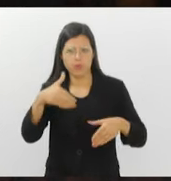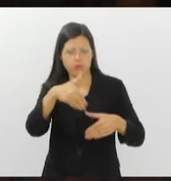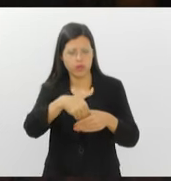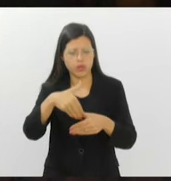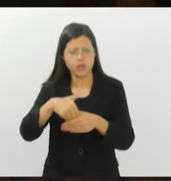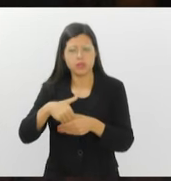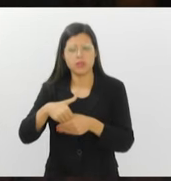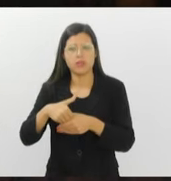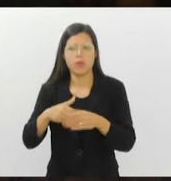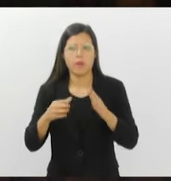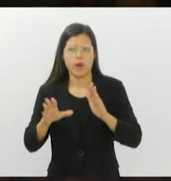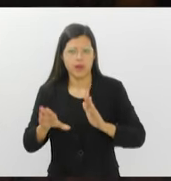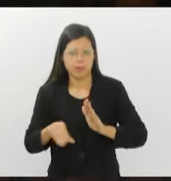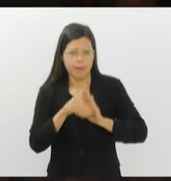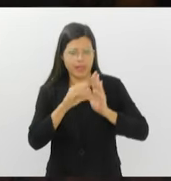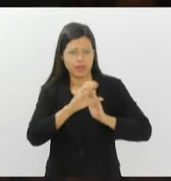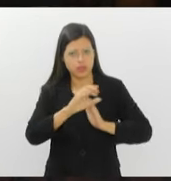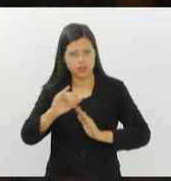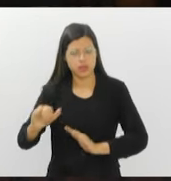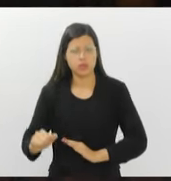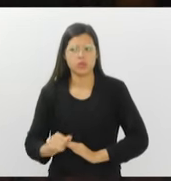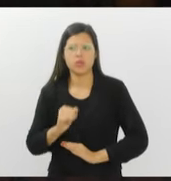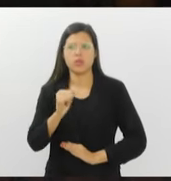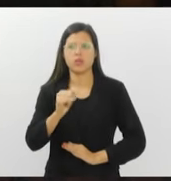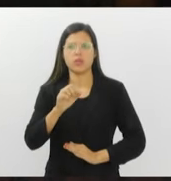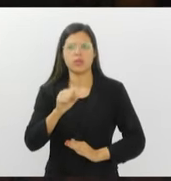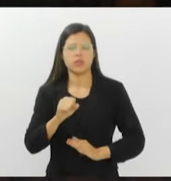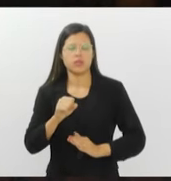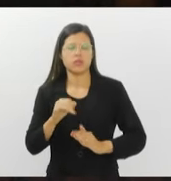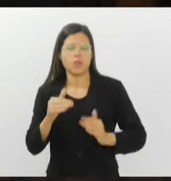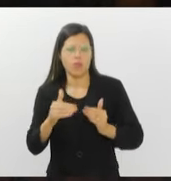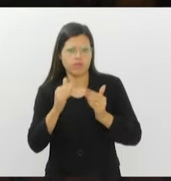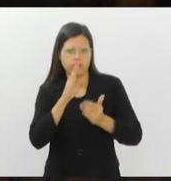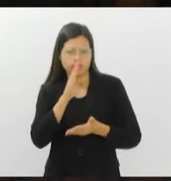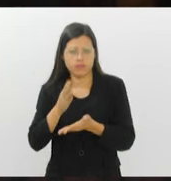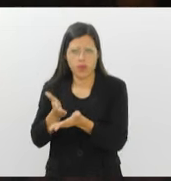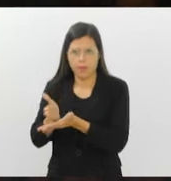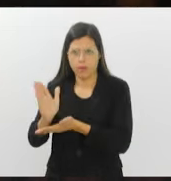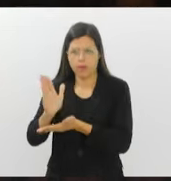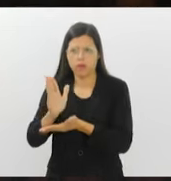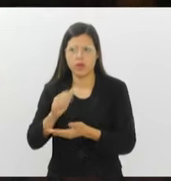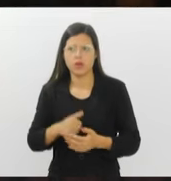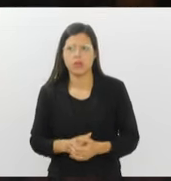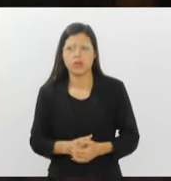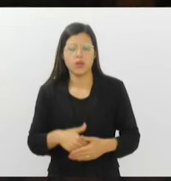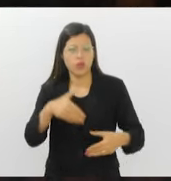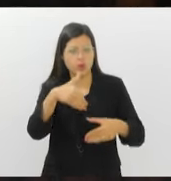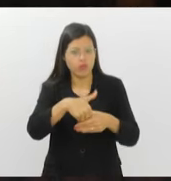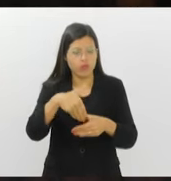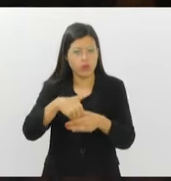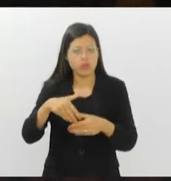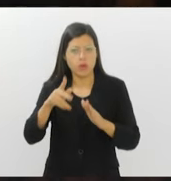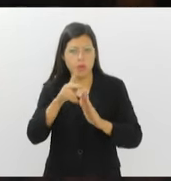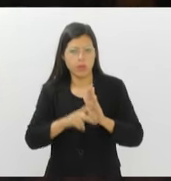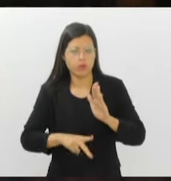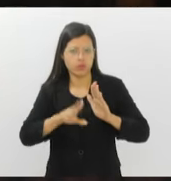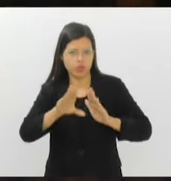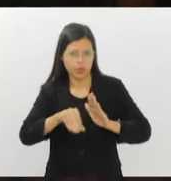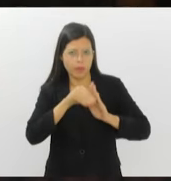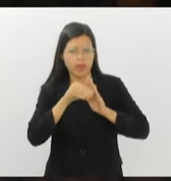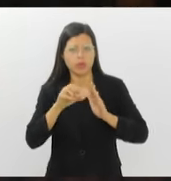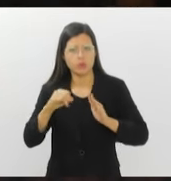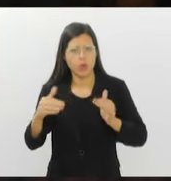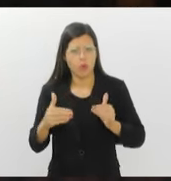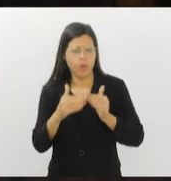votação, as emendas da CCJ. Senhores que aprovam, permaneçam como estão, aprovado. Em votação, o projeto assim emendado. Senhores que